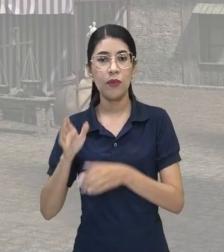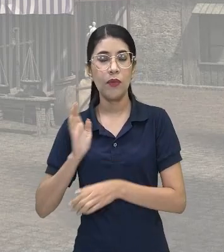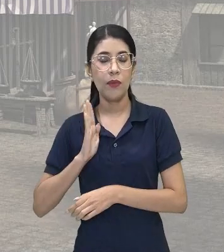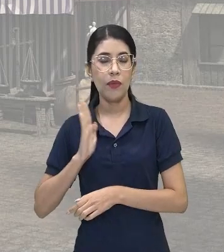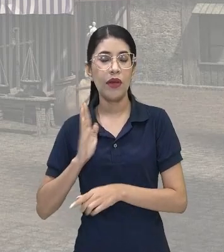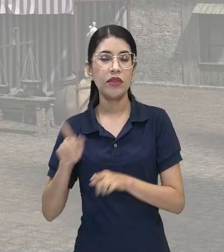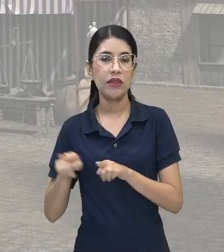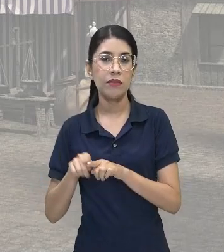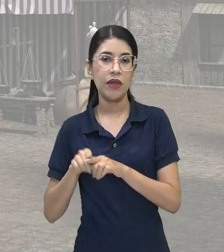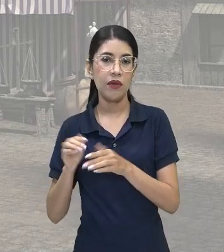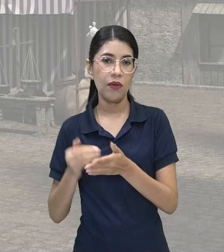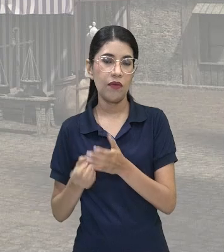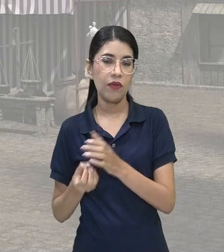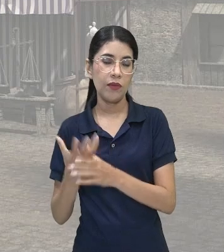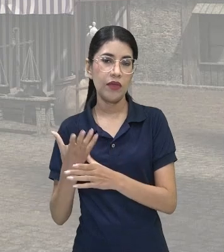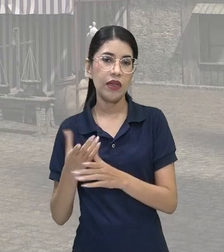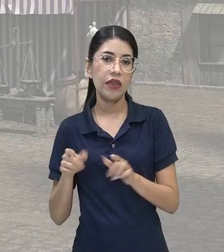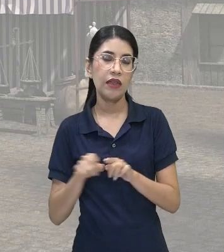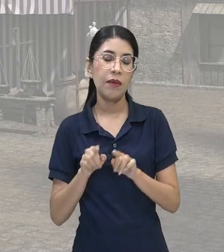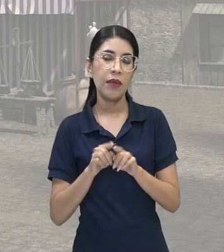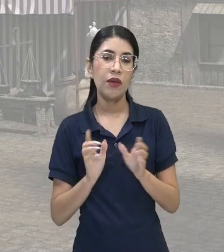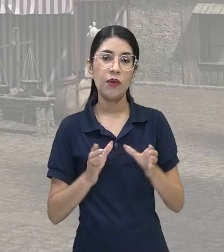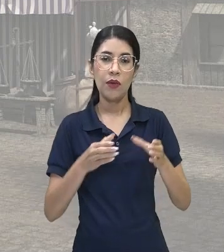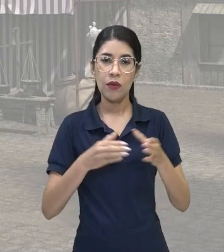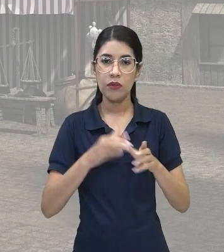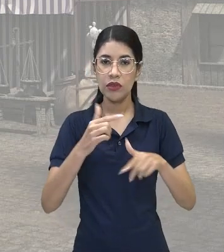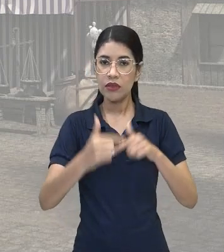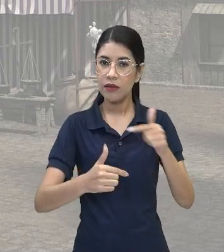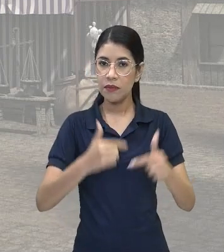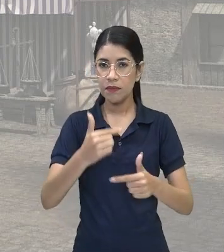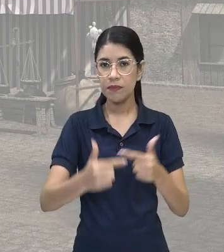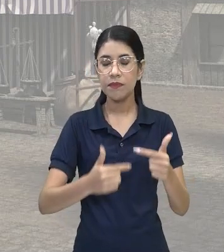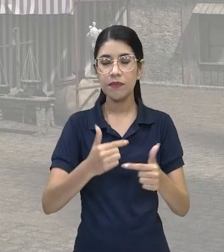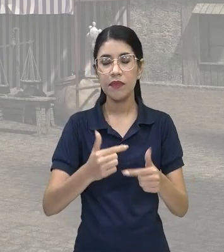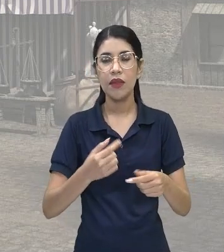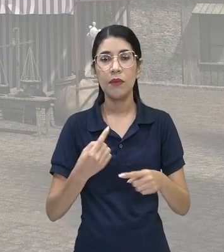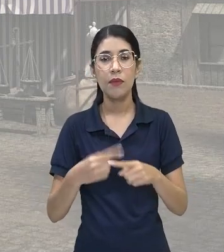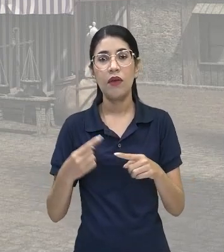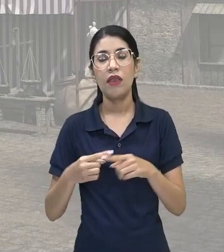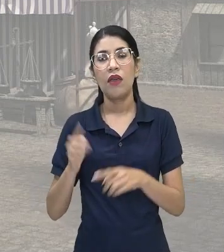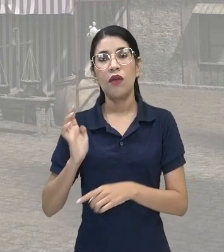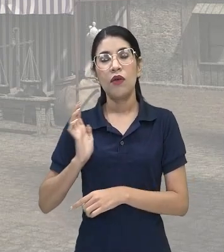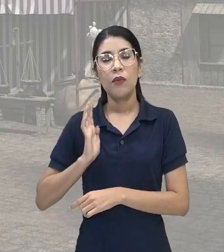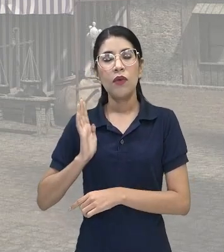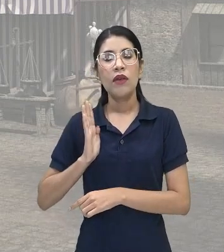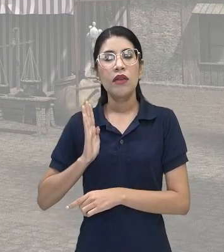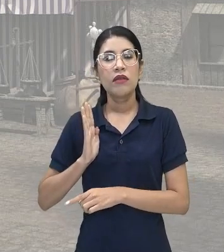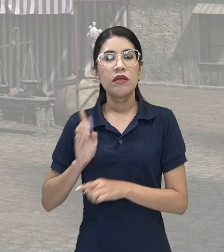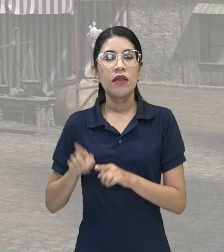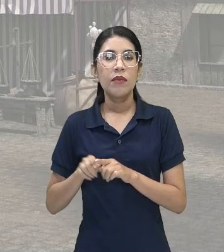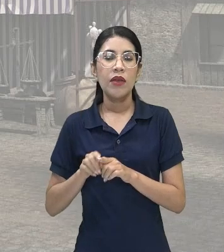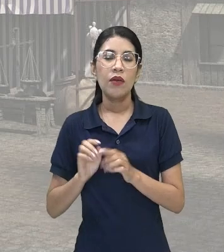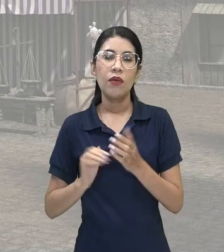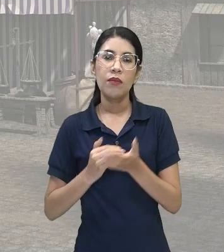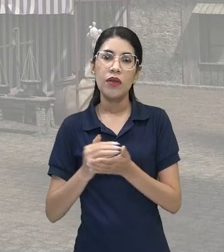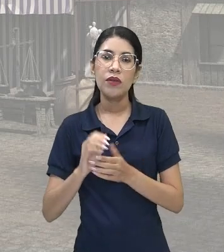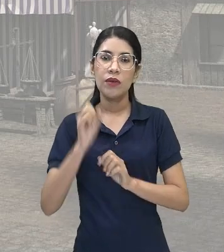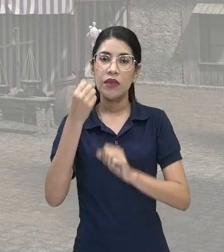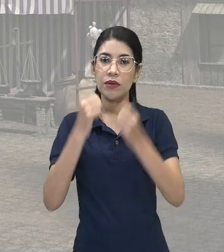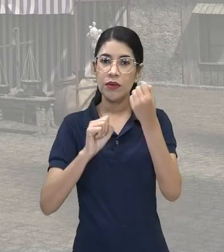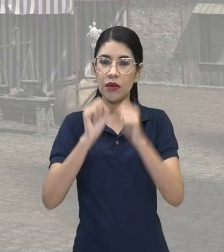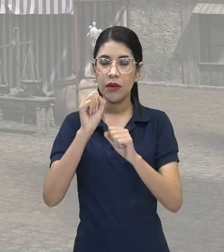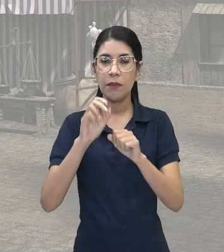também, posteriormente, da classe operária, quando a própria burguesia vai dar início à industrialização, mas isso